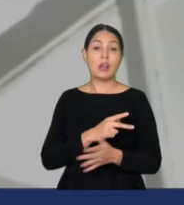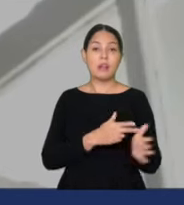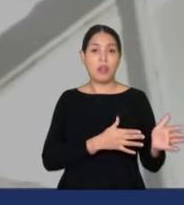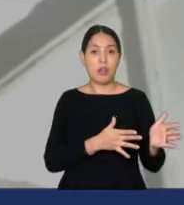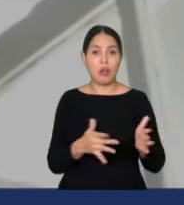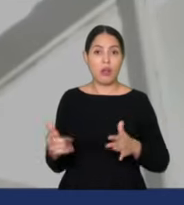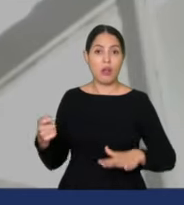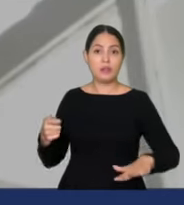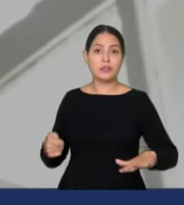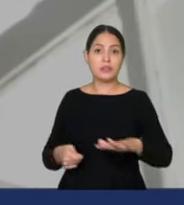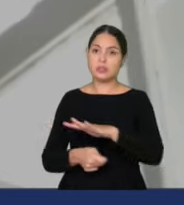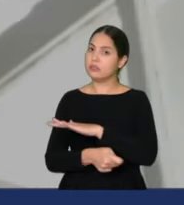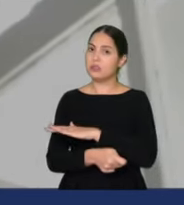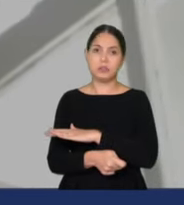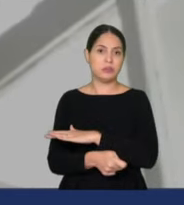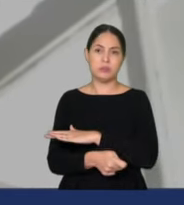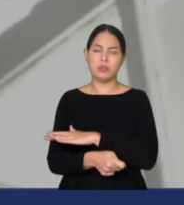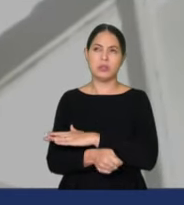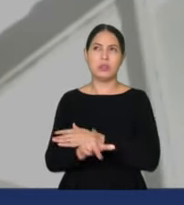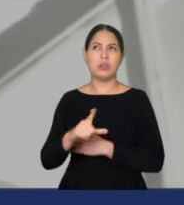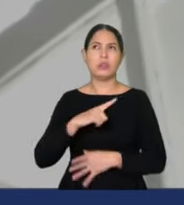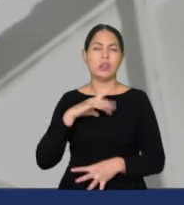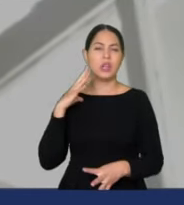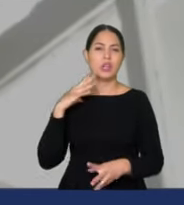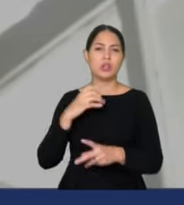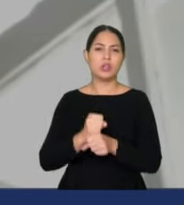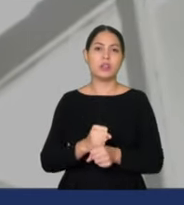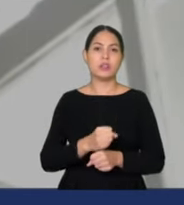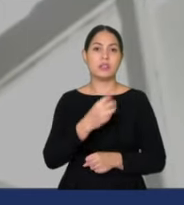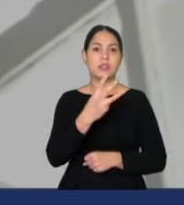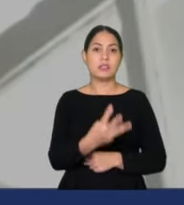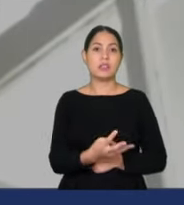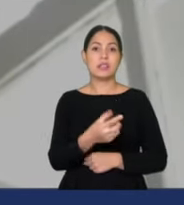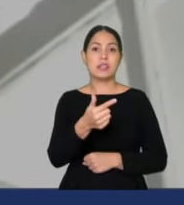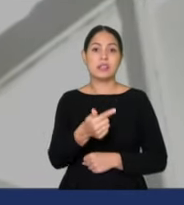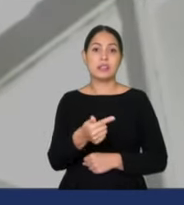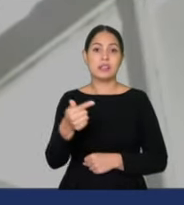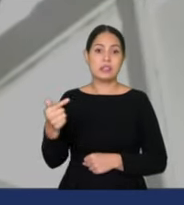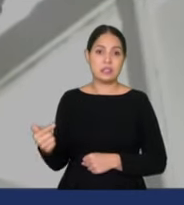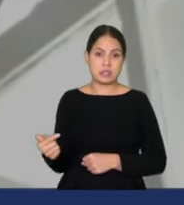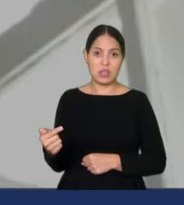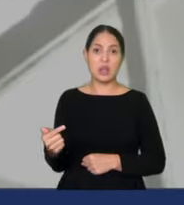desinvestimento, que envolvem cerca de 377 ativos da empresa.